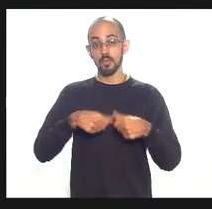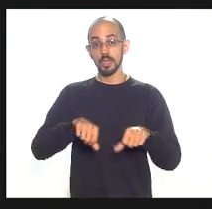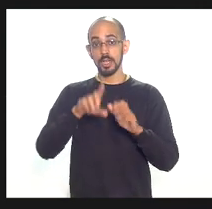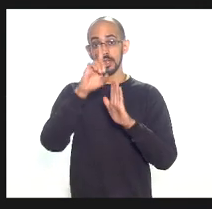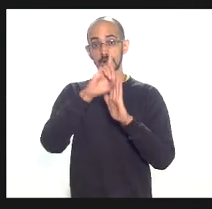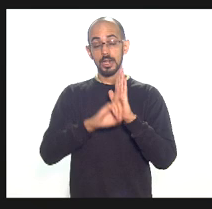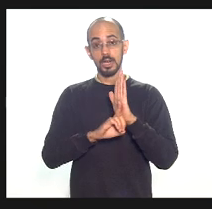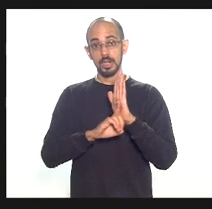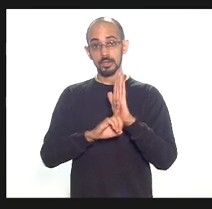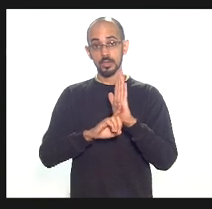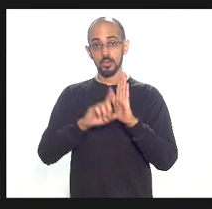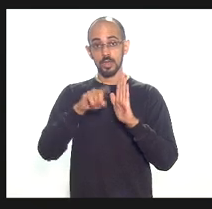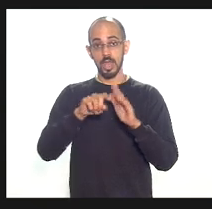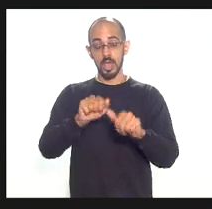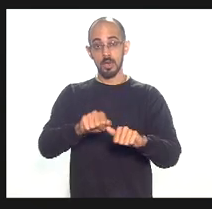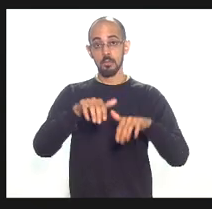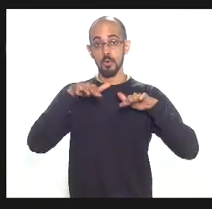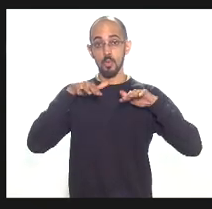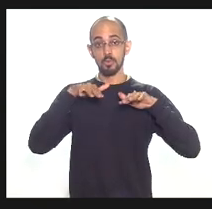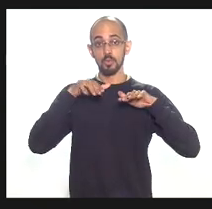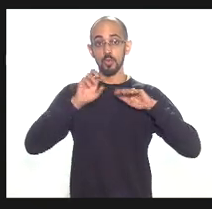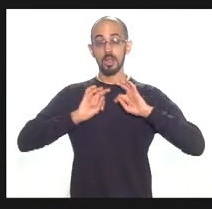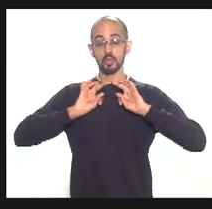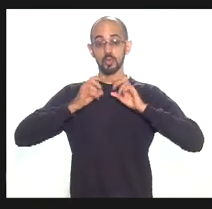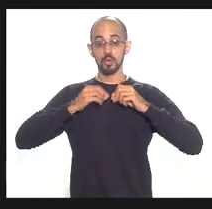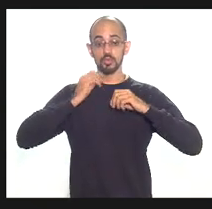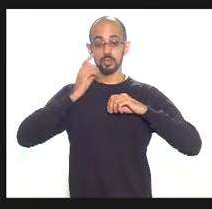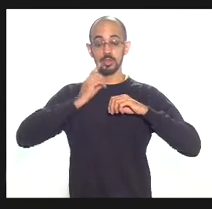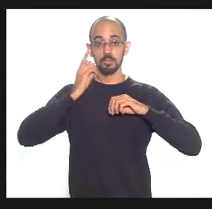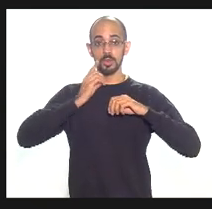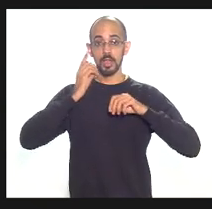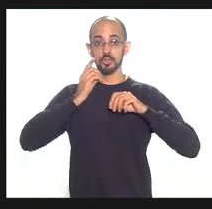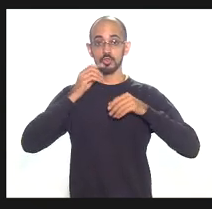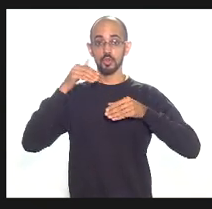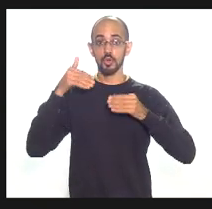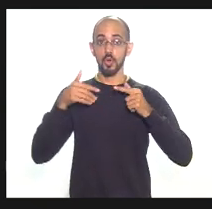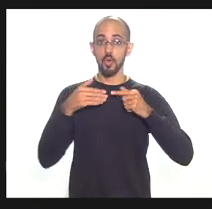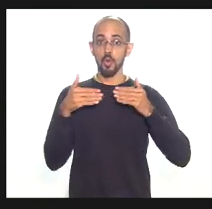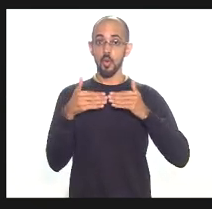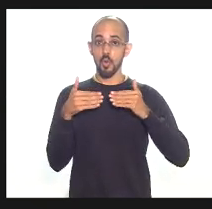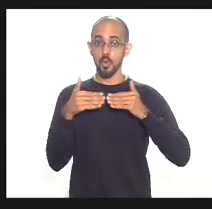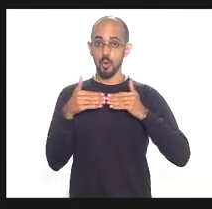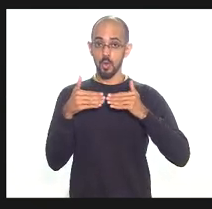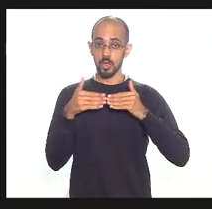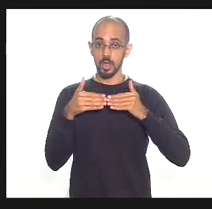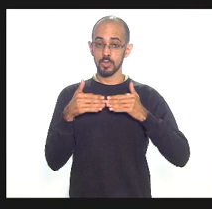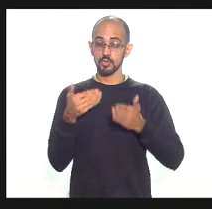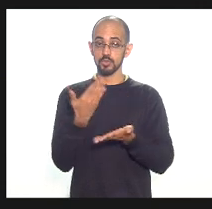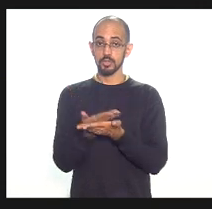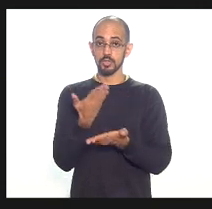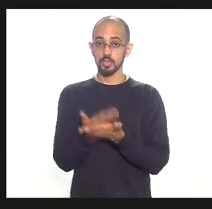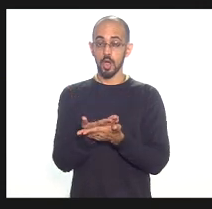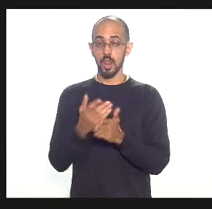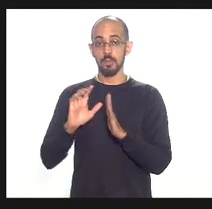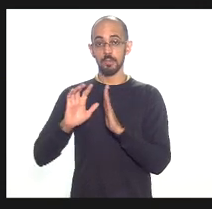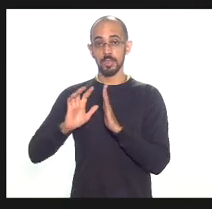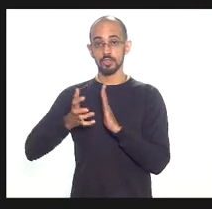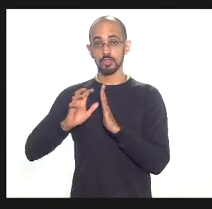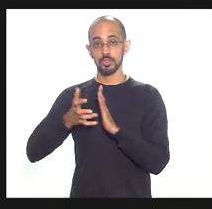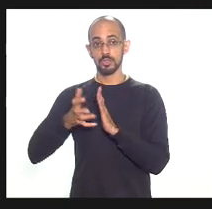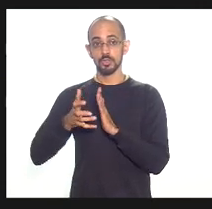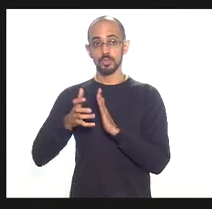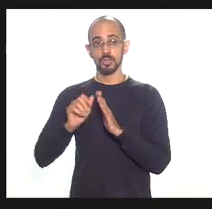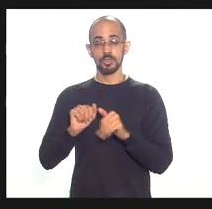público aqueles deputados que votaram a favor do escola com partido e aqueles